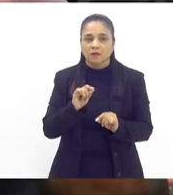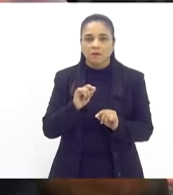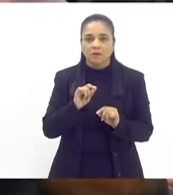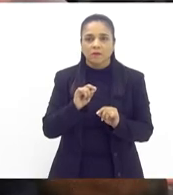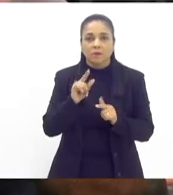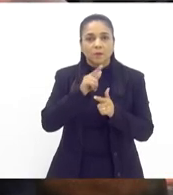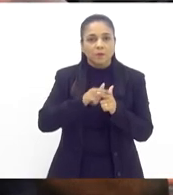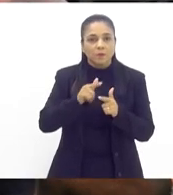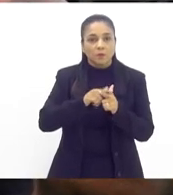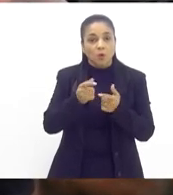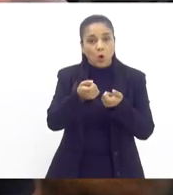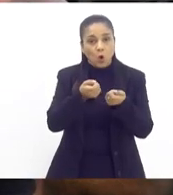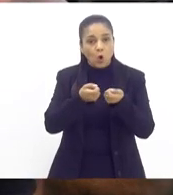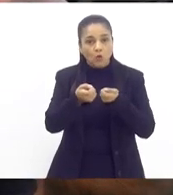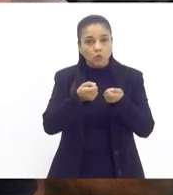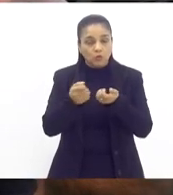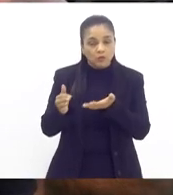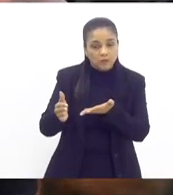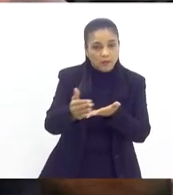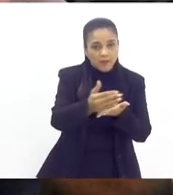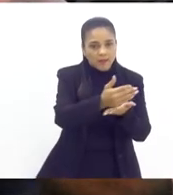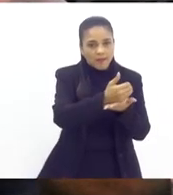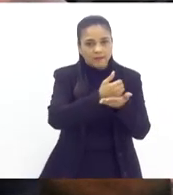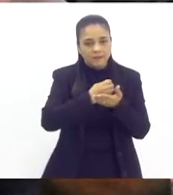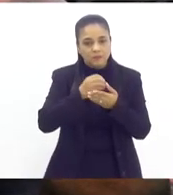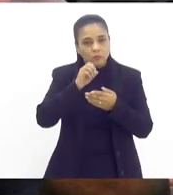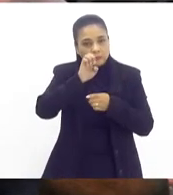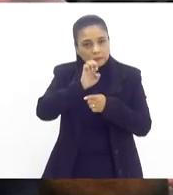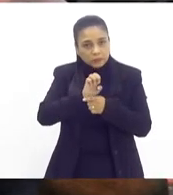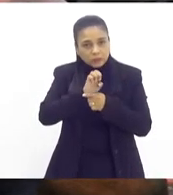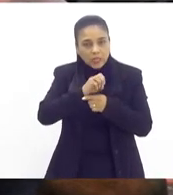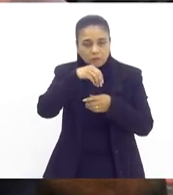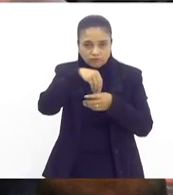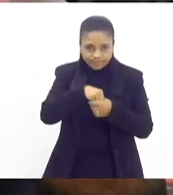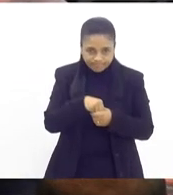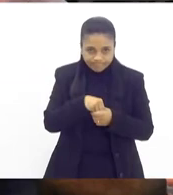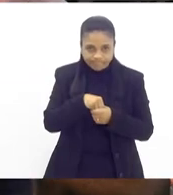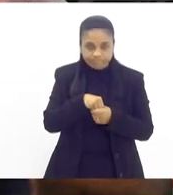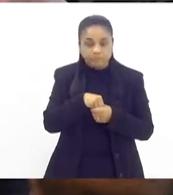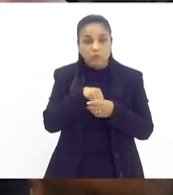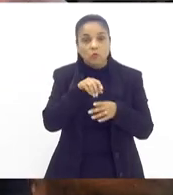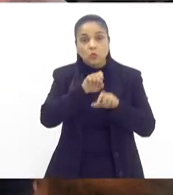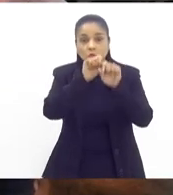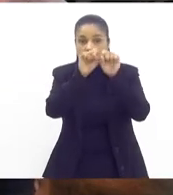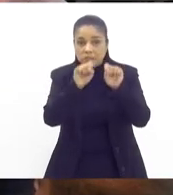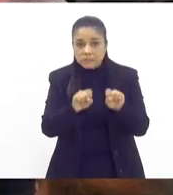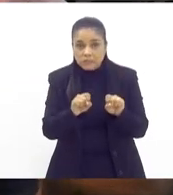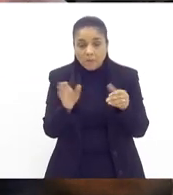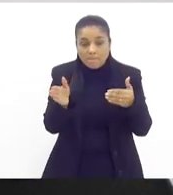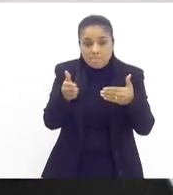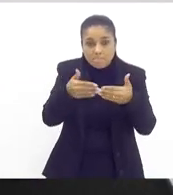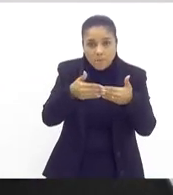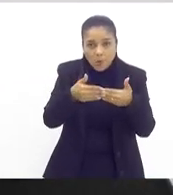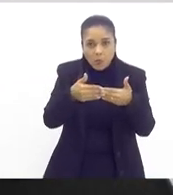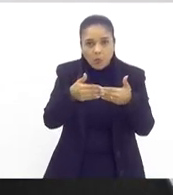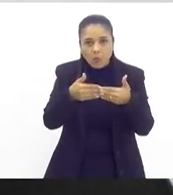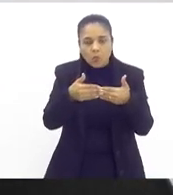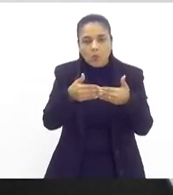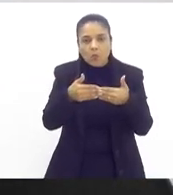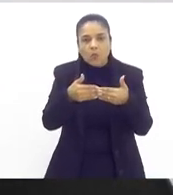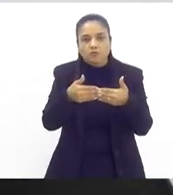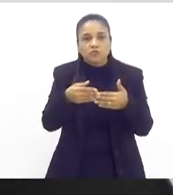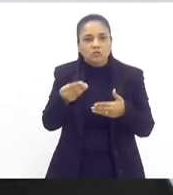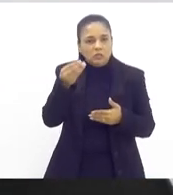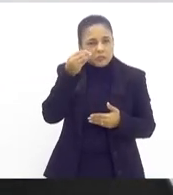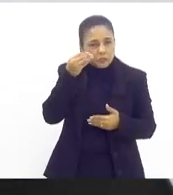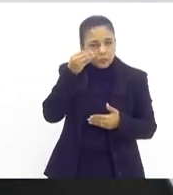do controle da arrecadação ficar dentro dos estados, né? E aí o sistema fecha bastante para a gente já discutiu algumas vezes lá na